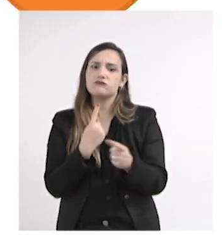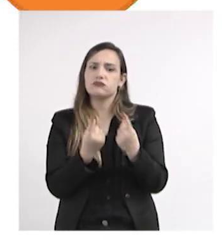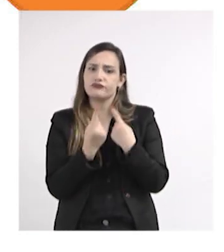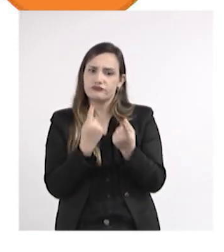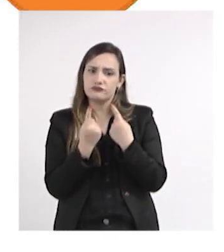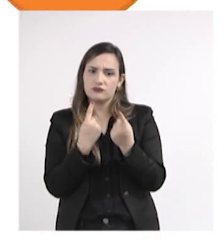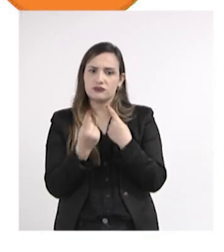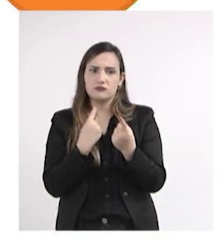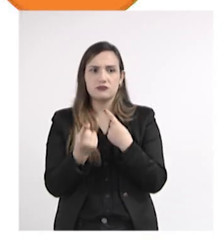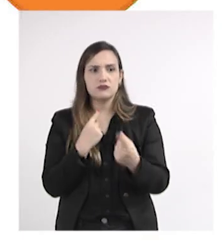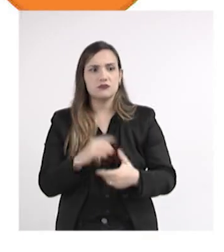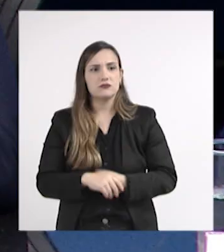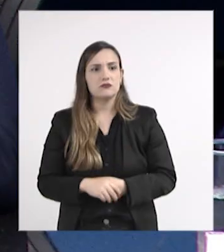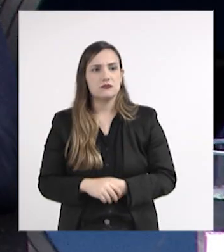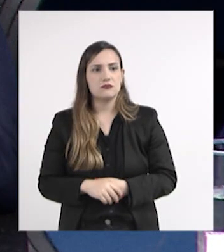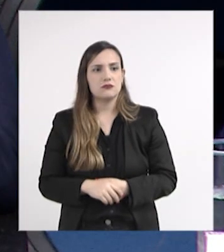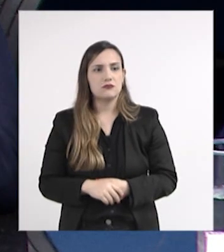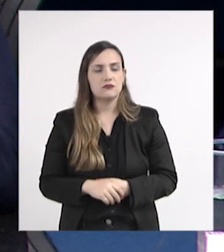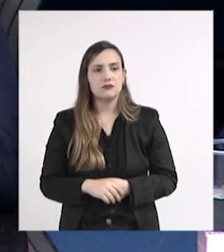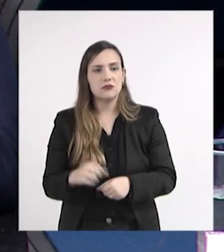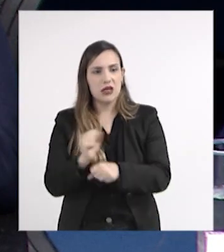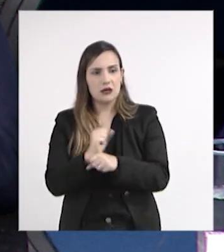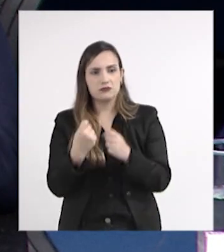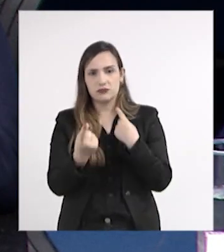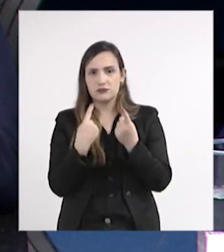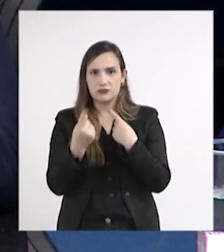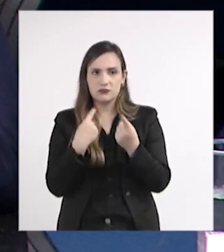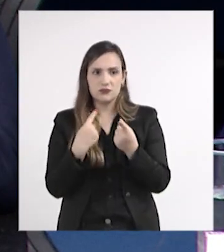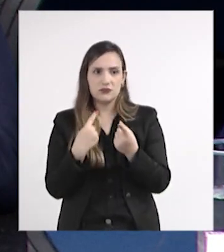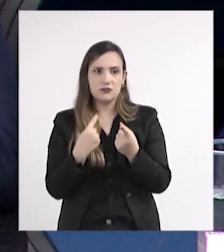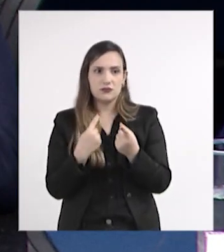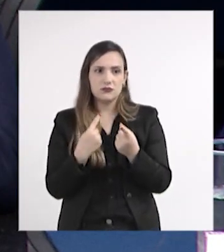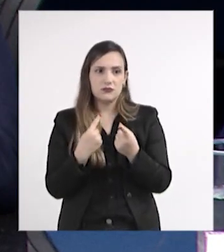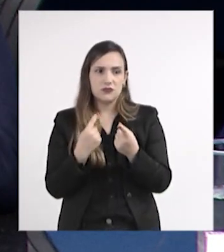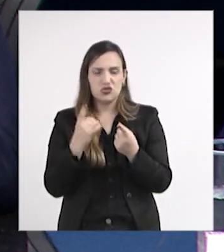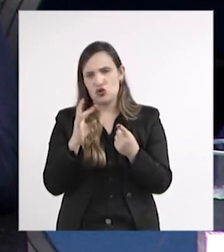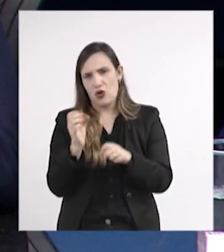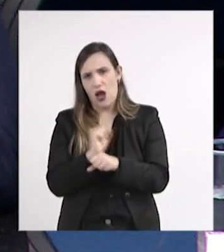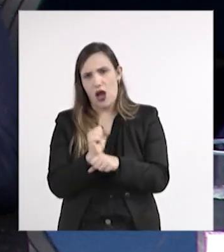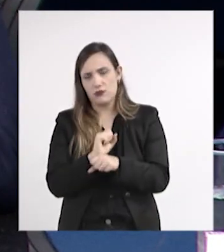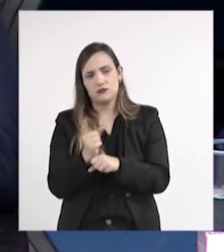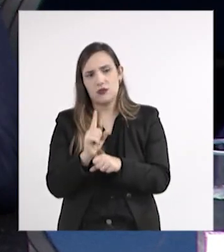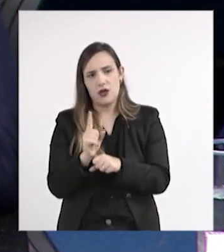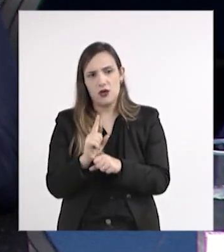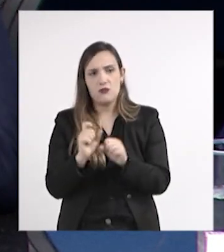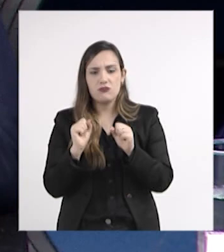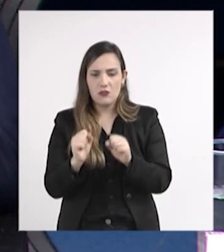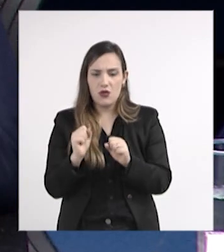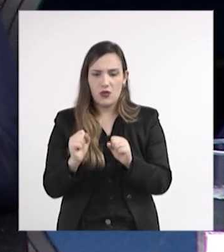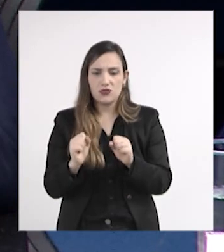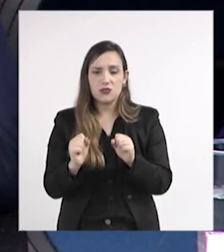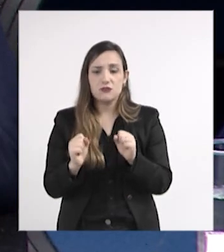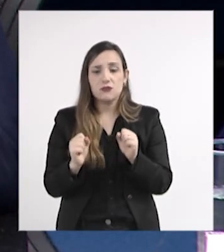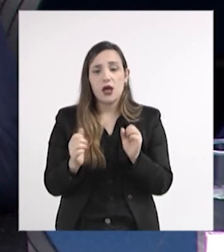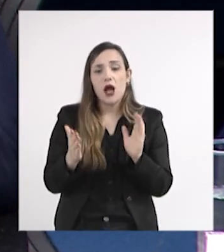quando estamos a dizer de veículos leves, isso não significa apenas veículos de passeio, mas veículos de carga de pequeno